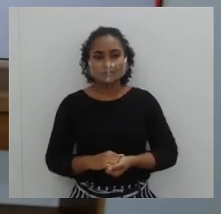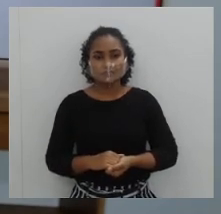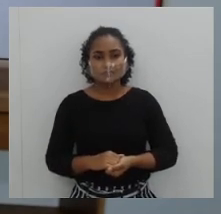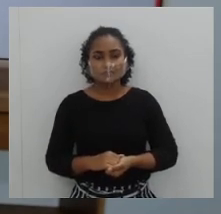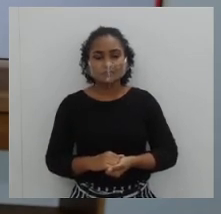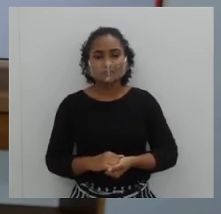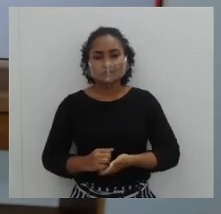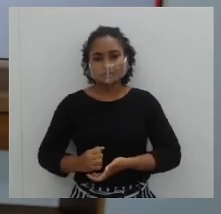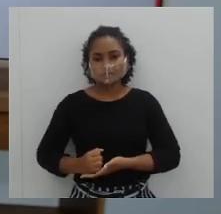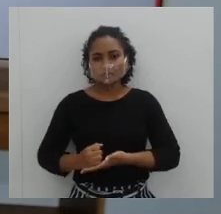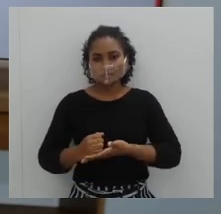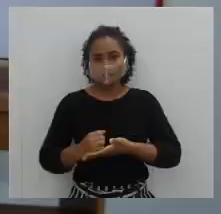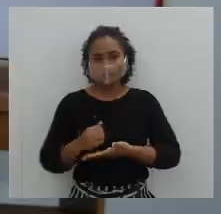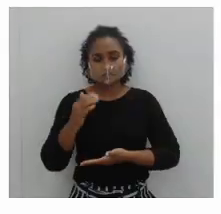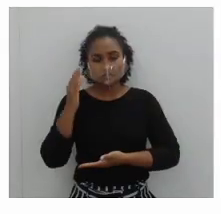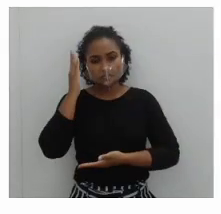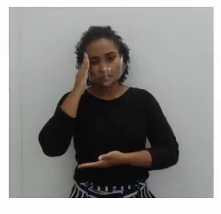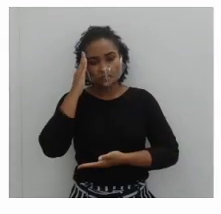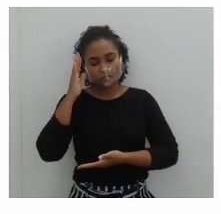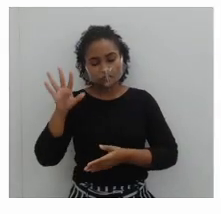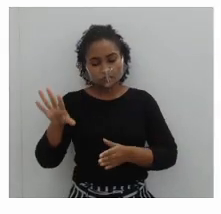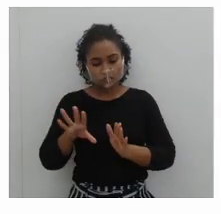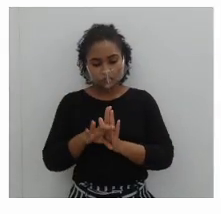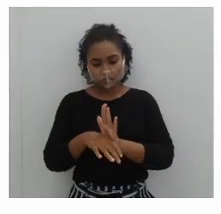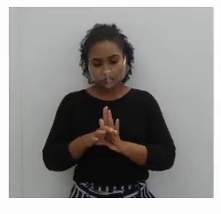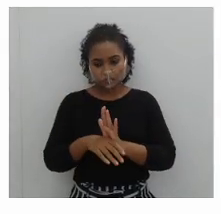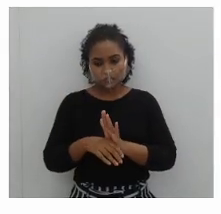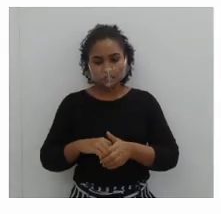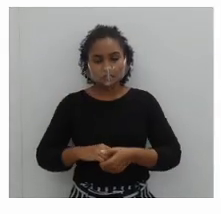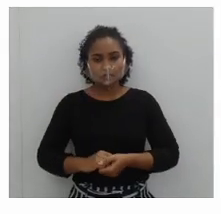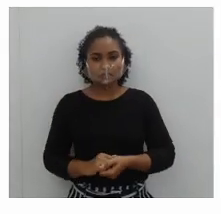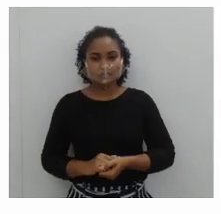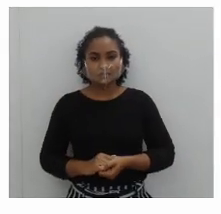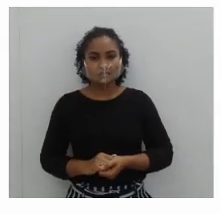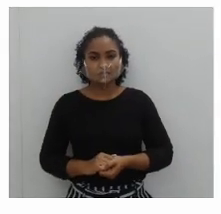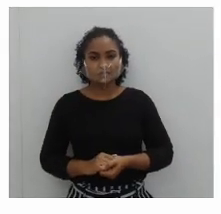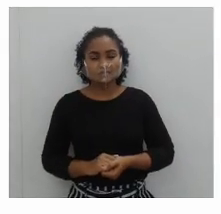para ajudar na definição.